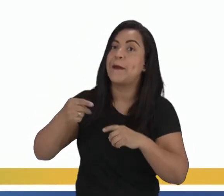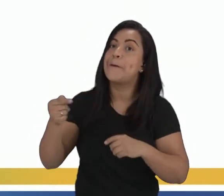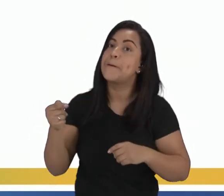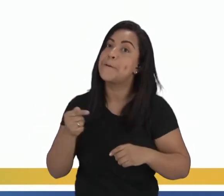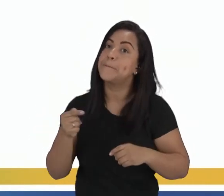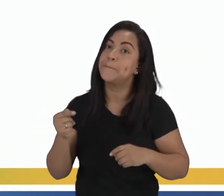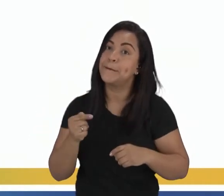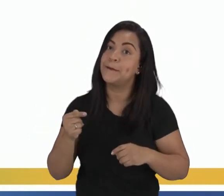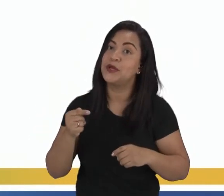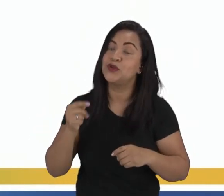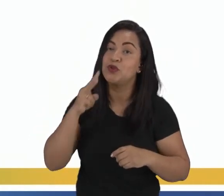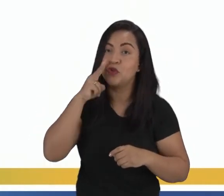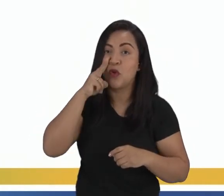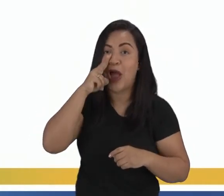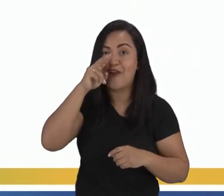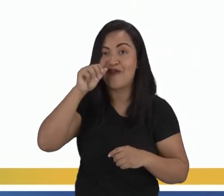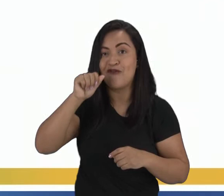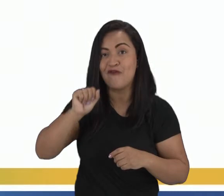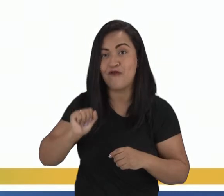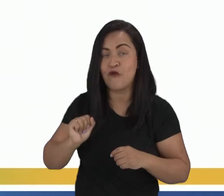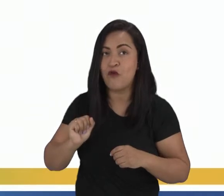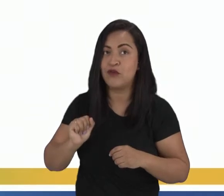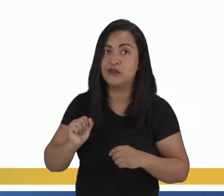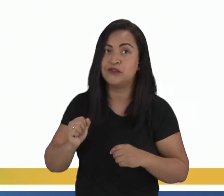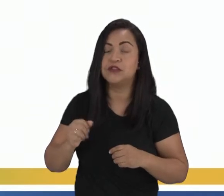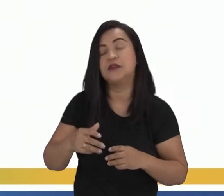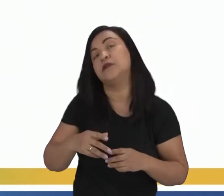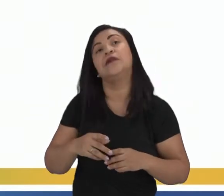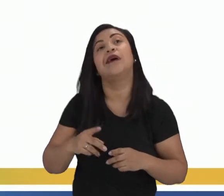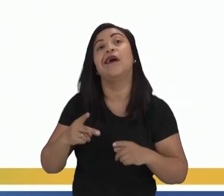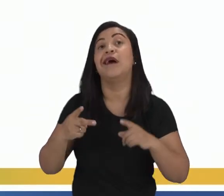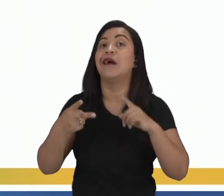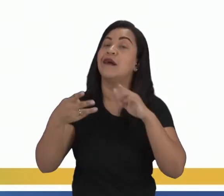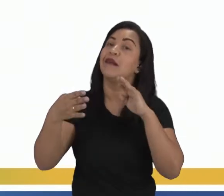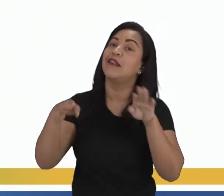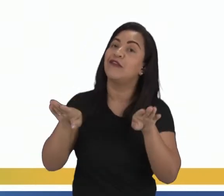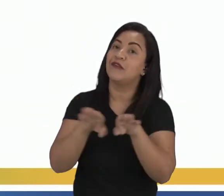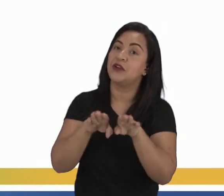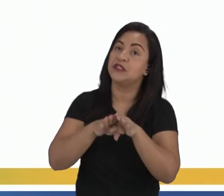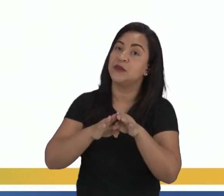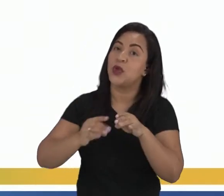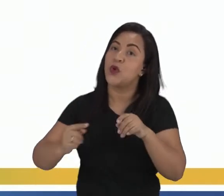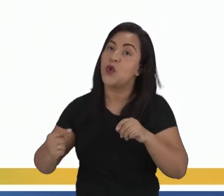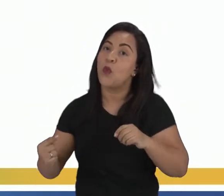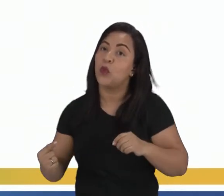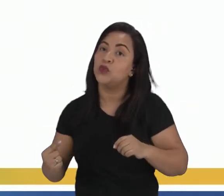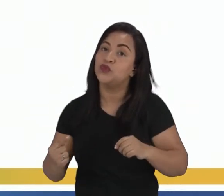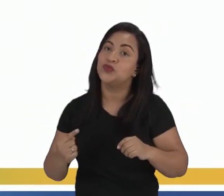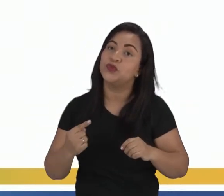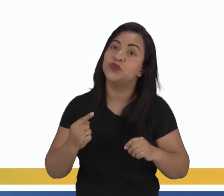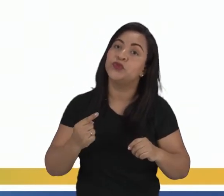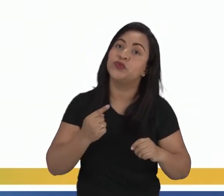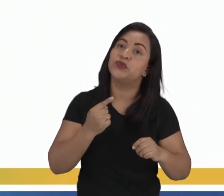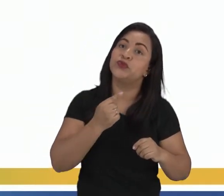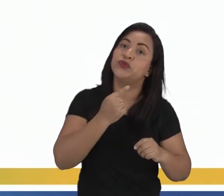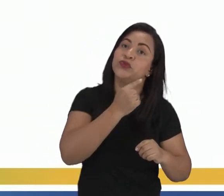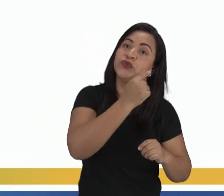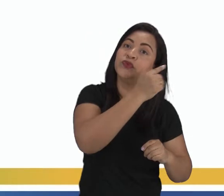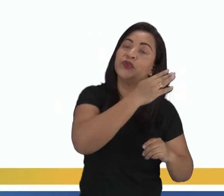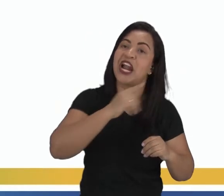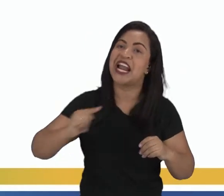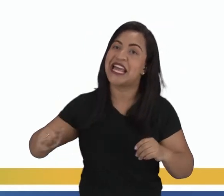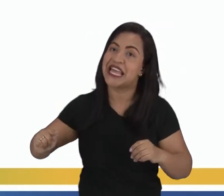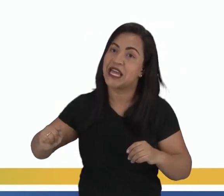atrito oferecida pela superfície, ela vai crescendo até igualar essa força de